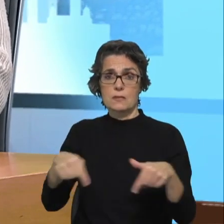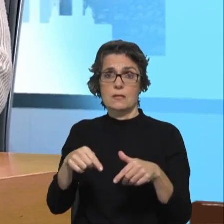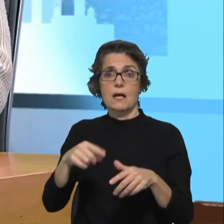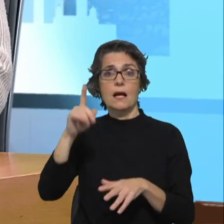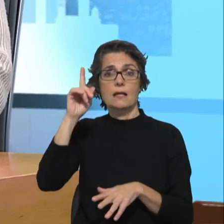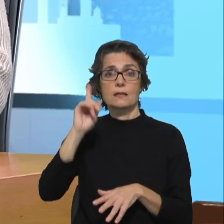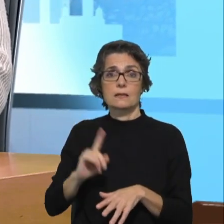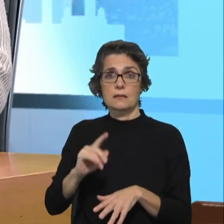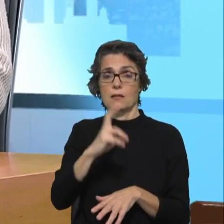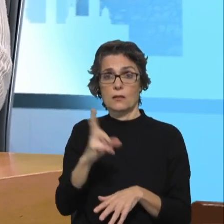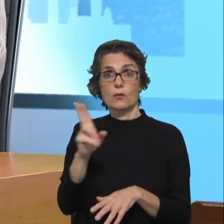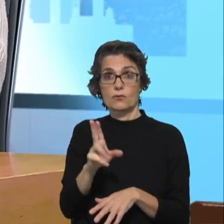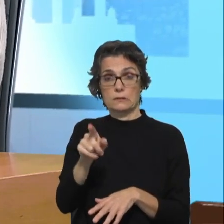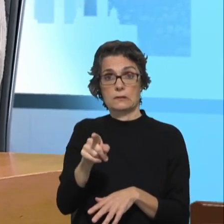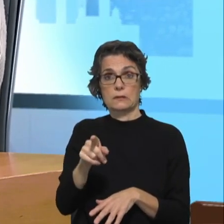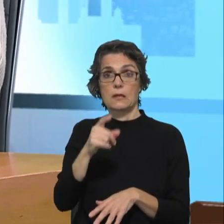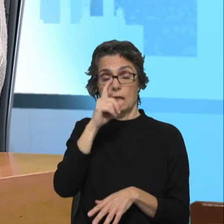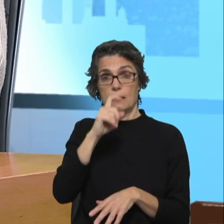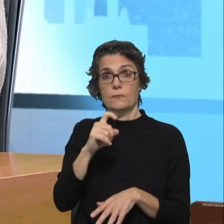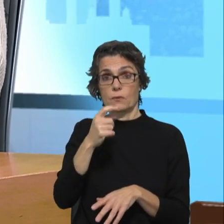ao ambiente, colocaram-me a falar com Jesus.